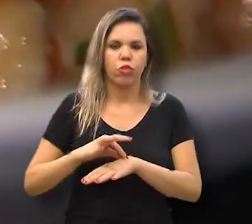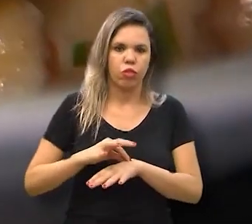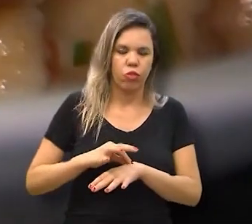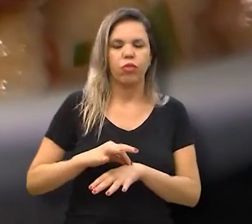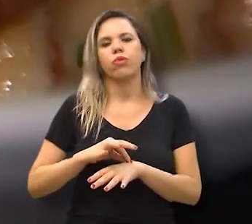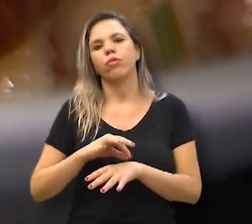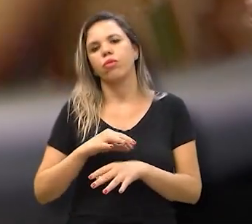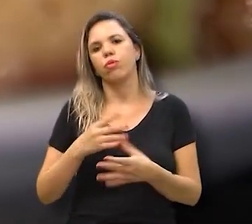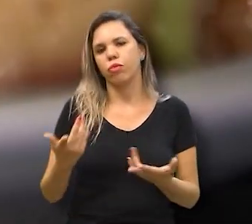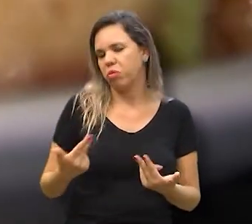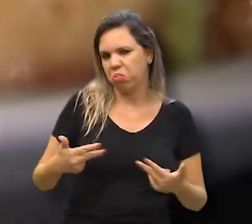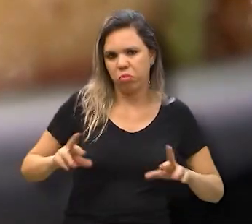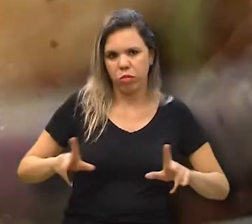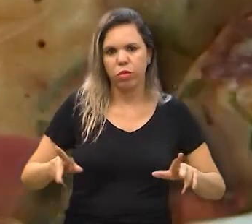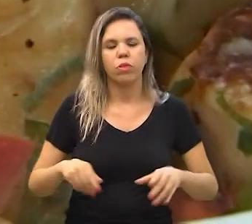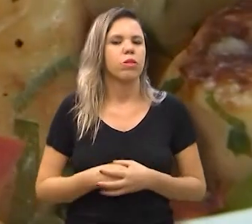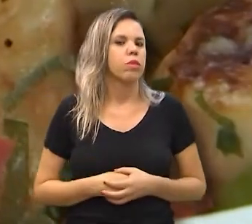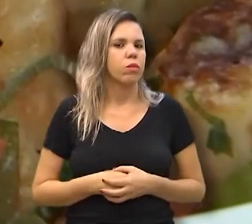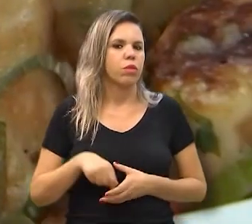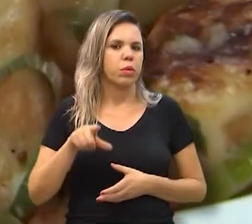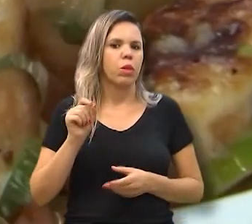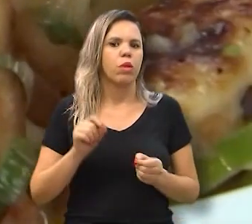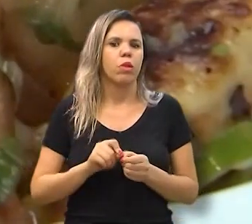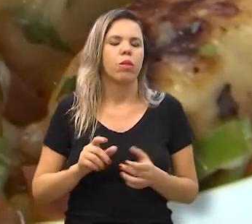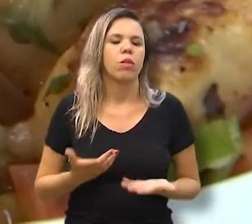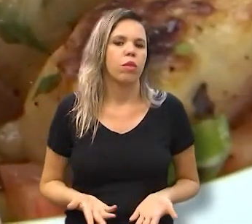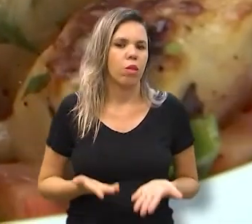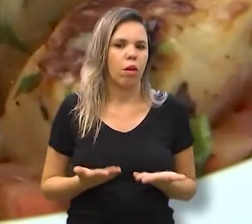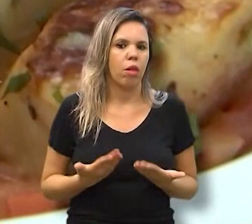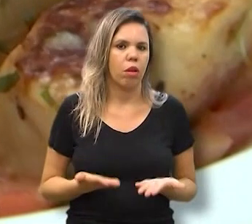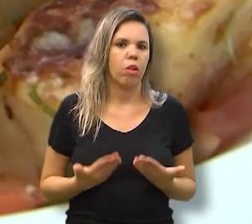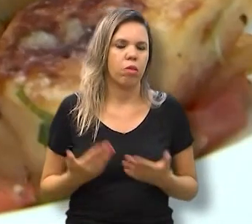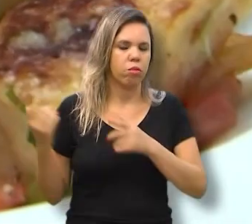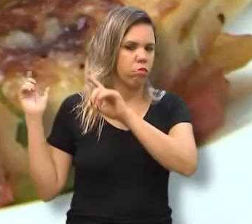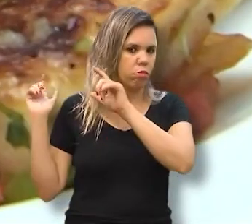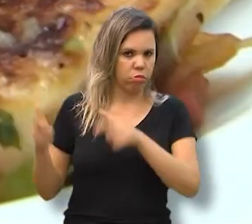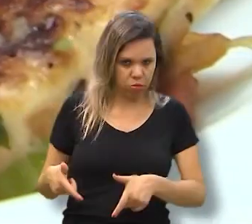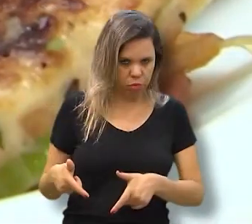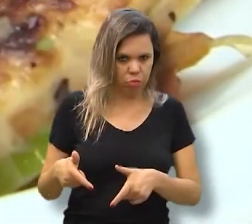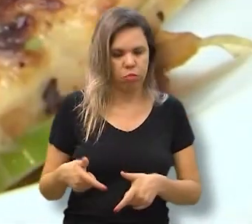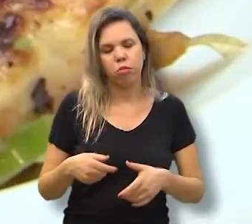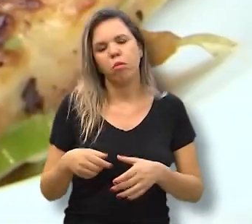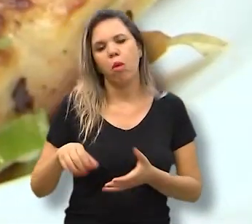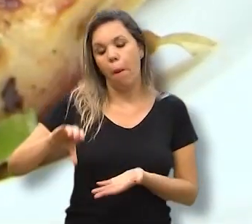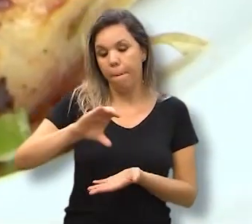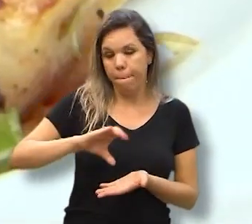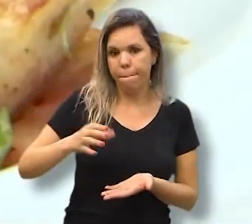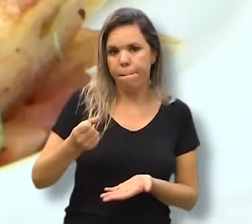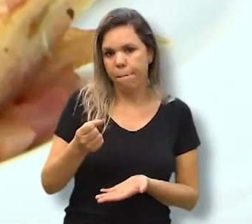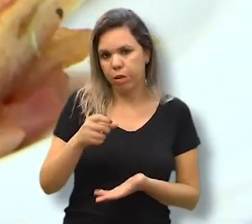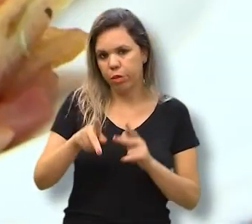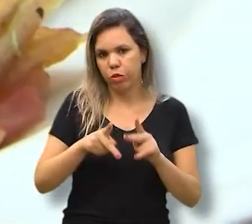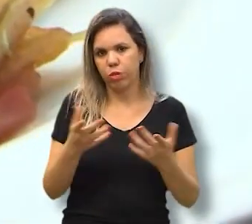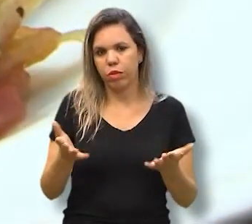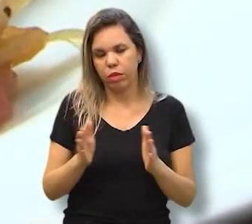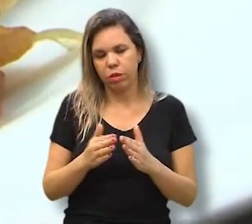com esse nhoque, filé mignon na costa de erva. Uma opção um pouco mais leve do que o tradicional molho branco. Se o